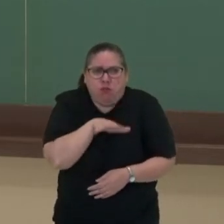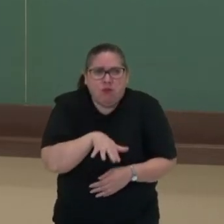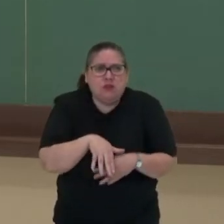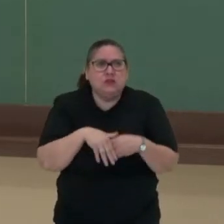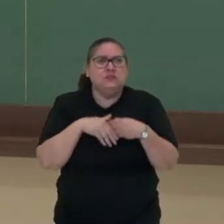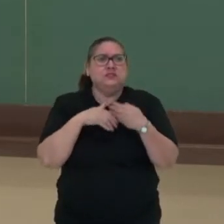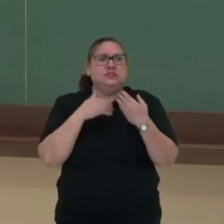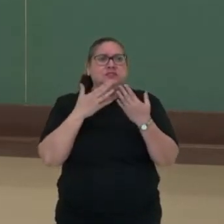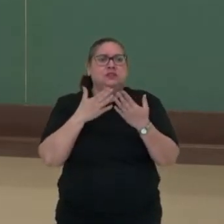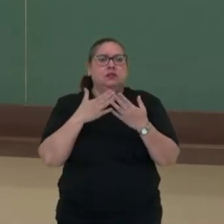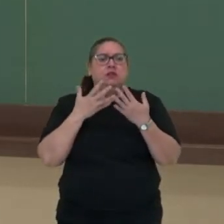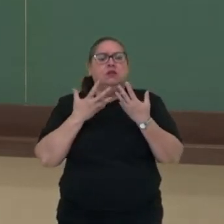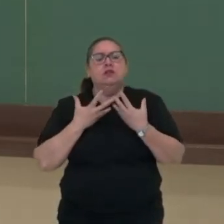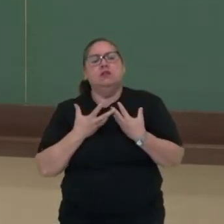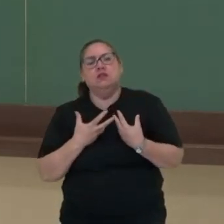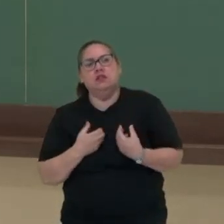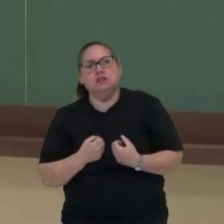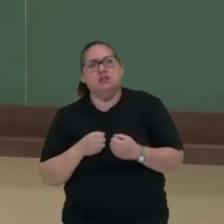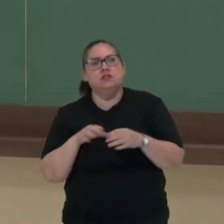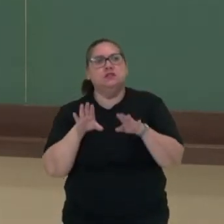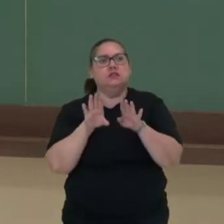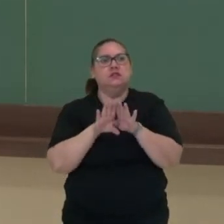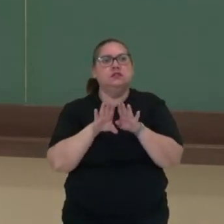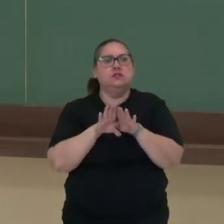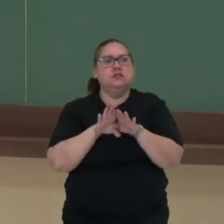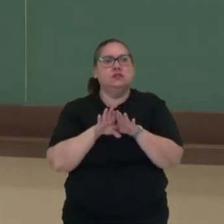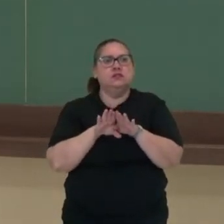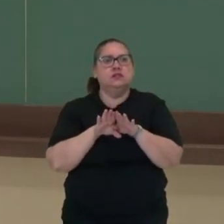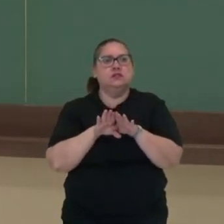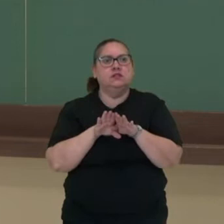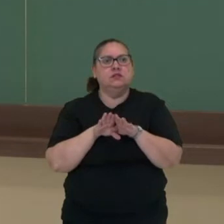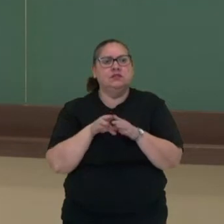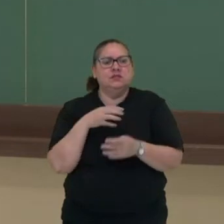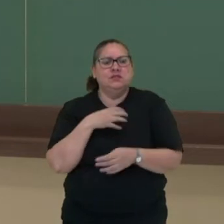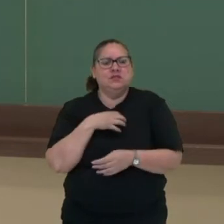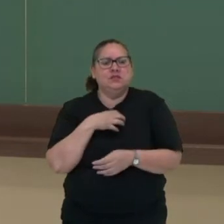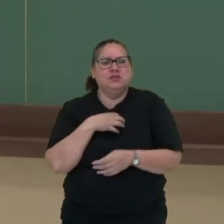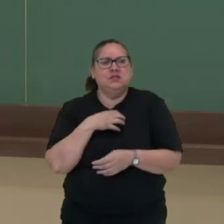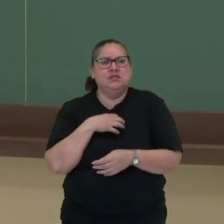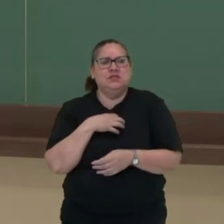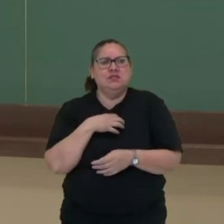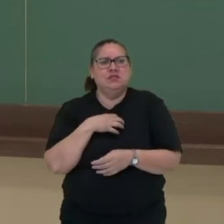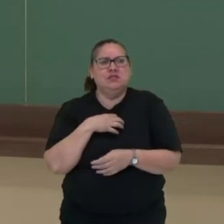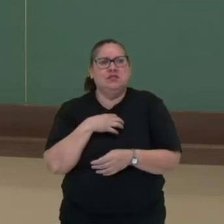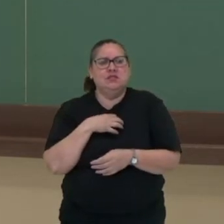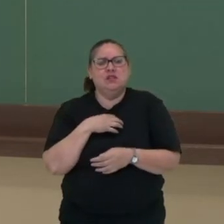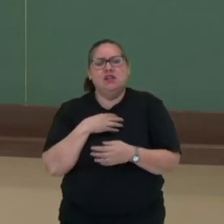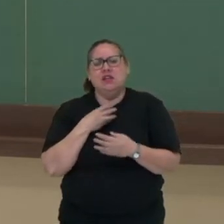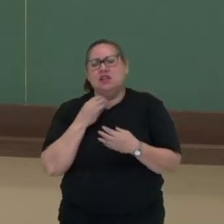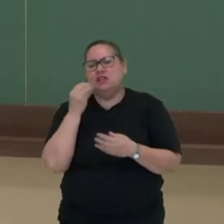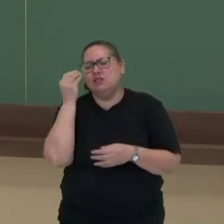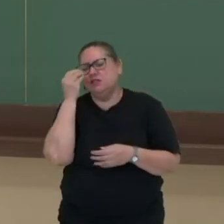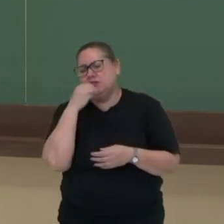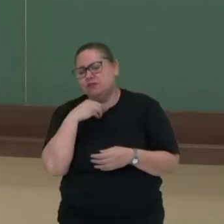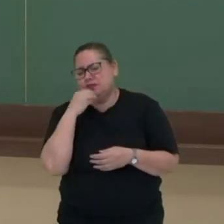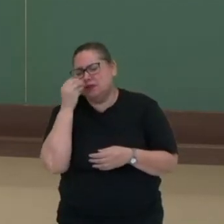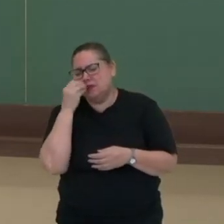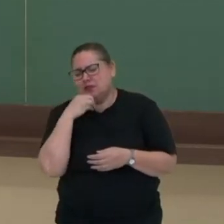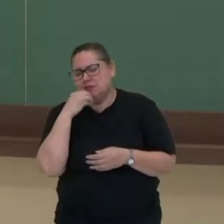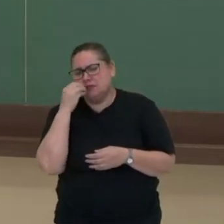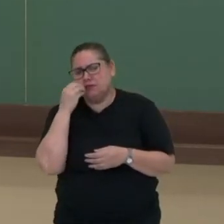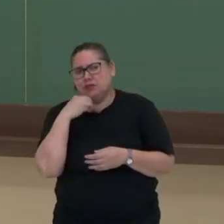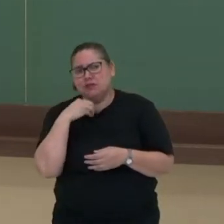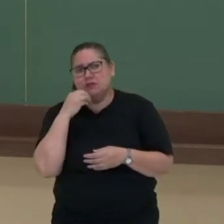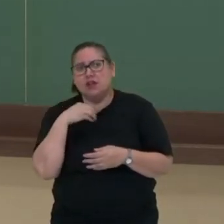vômitos, fadiga e também um sintoma de muita fraqueza. Vai ficando